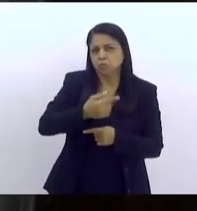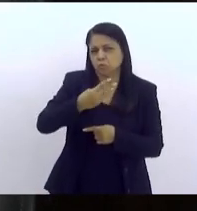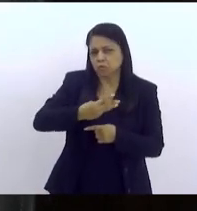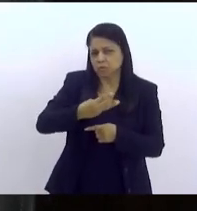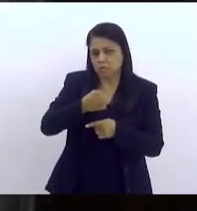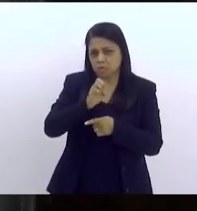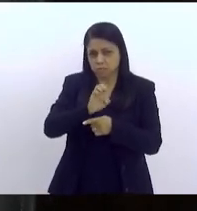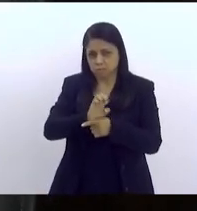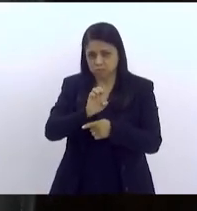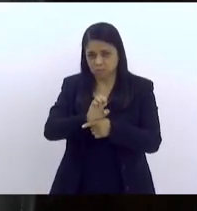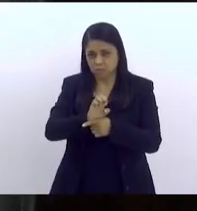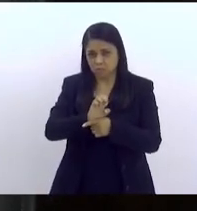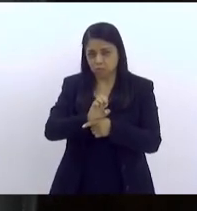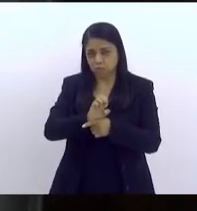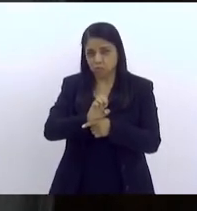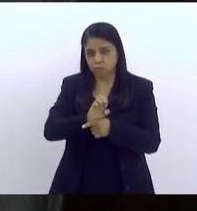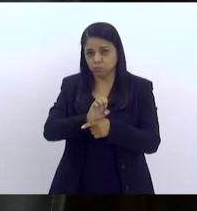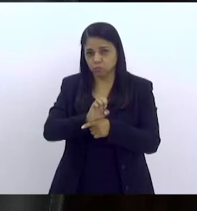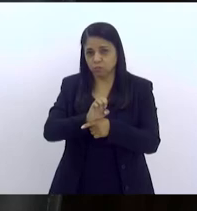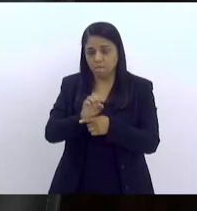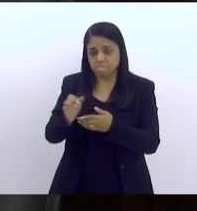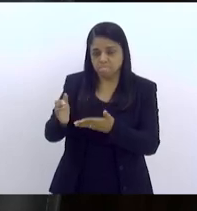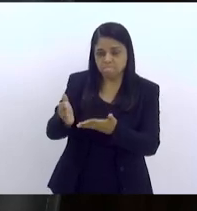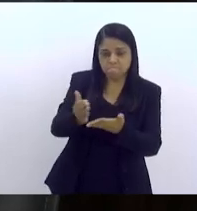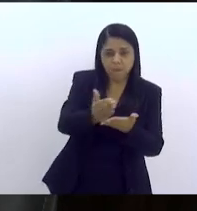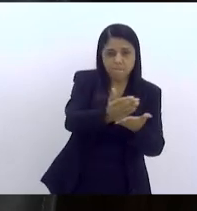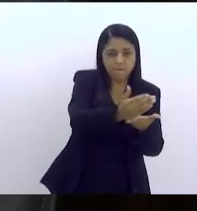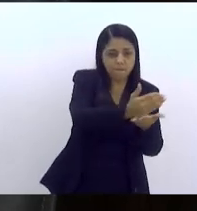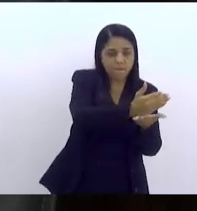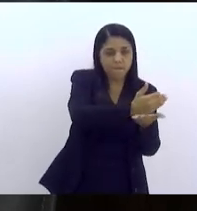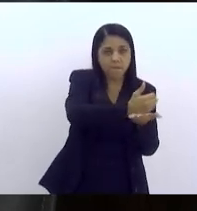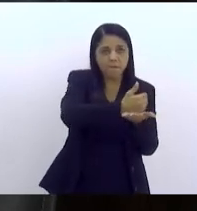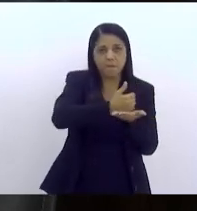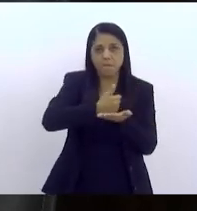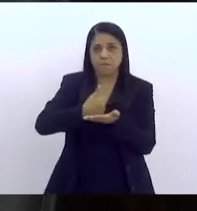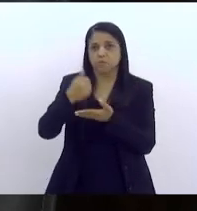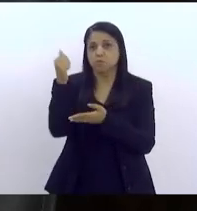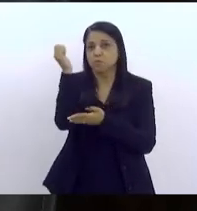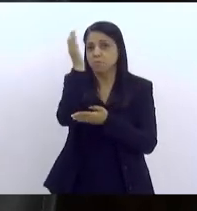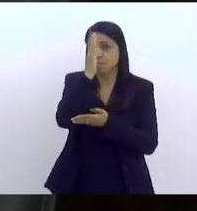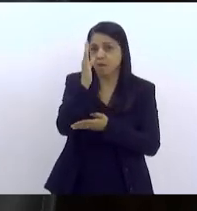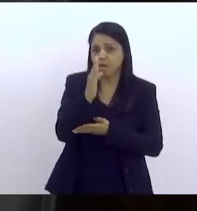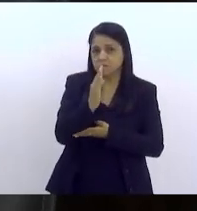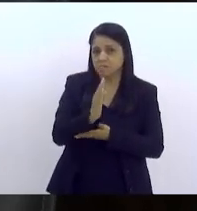com maior arrecadação deste país ter